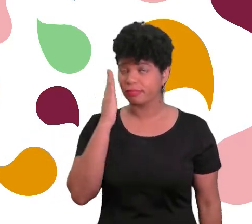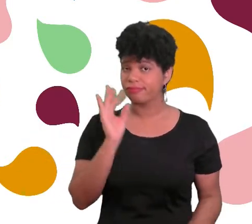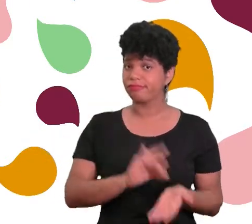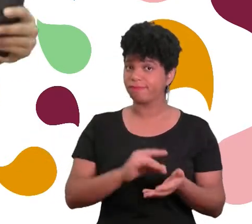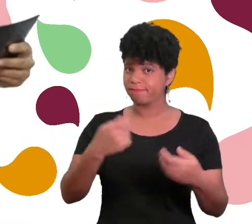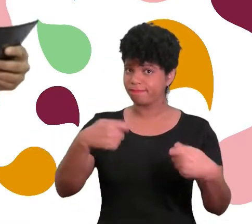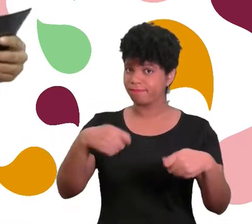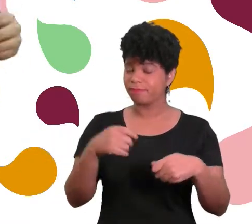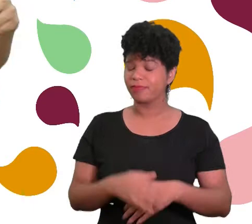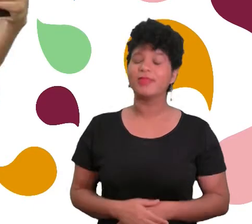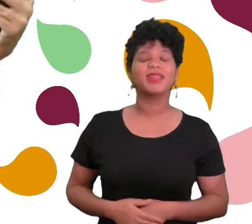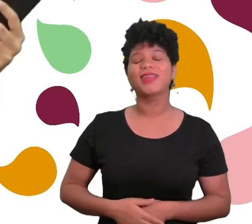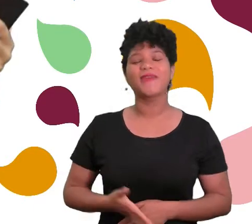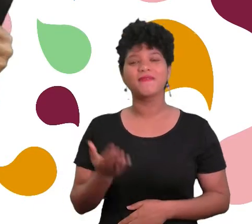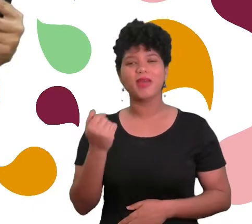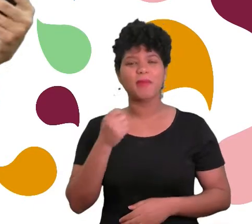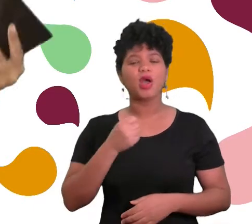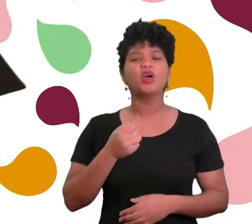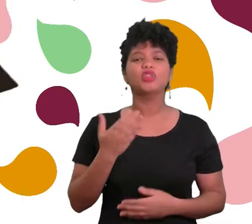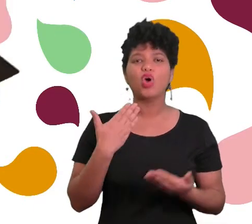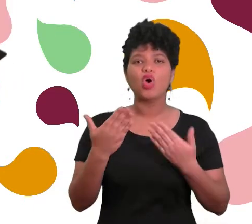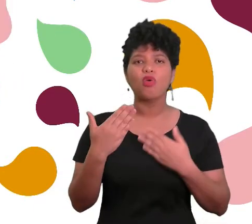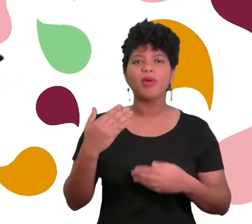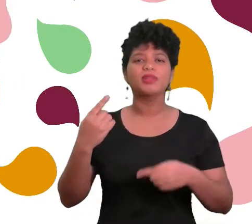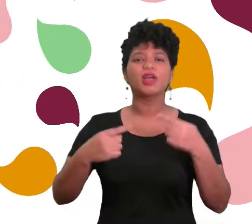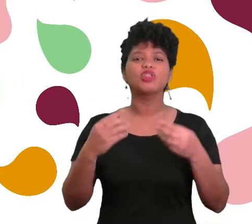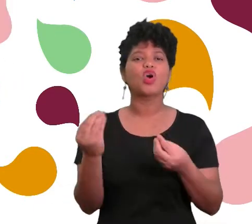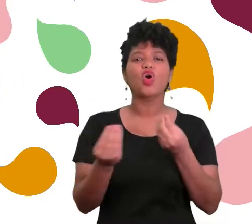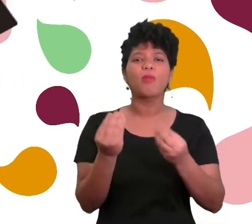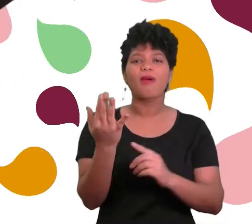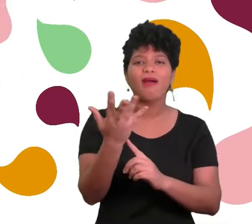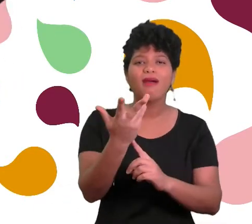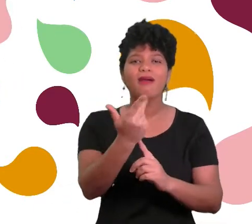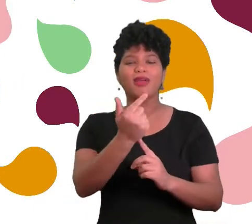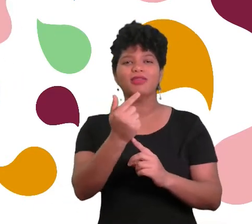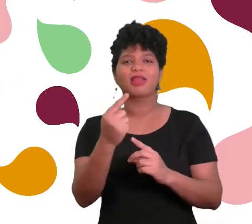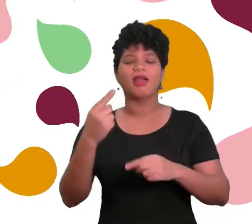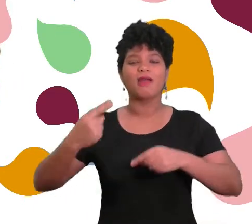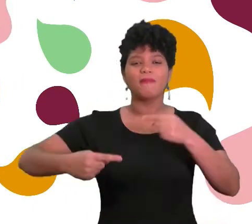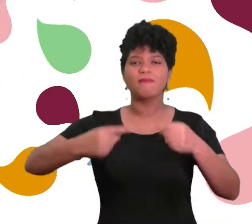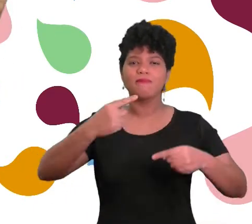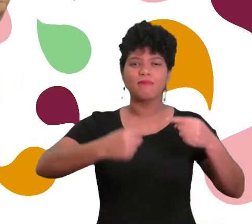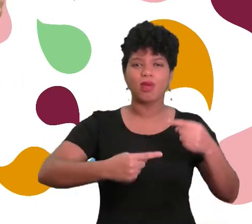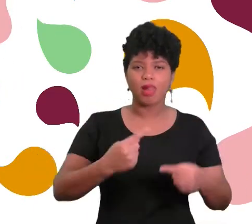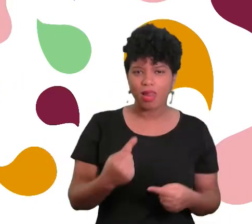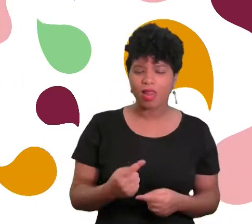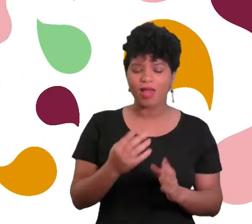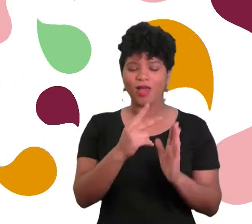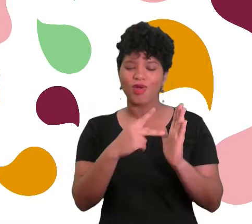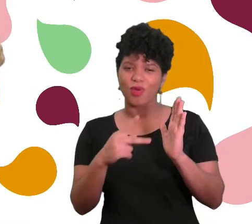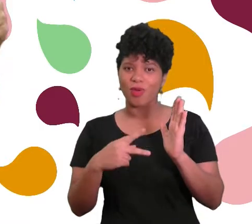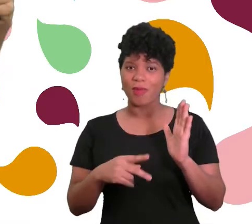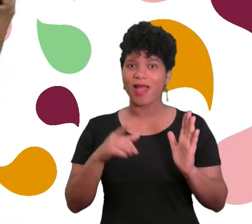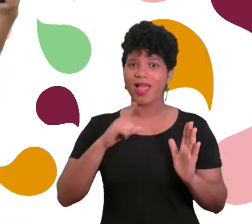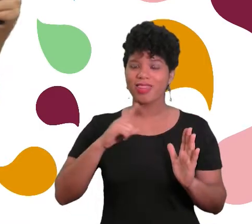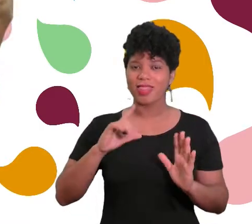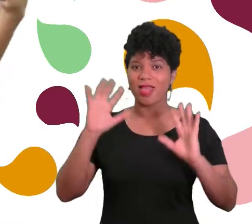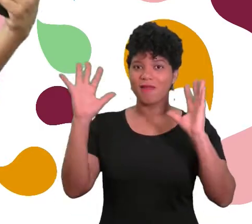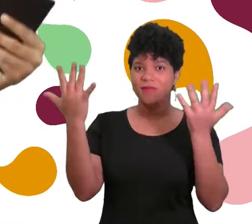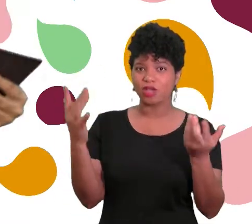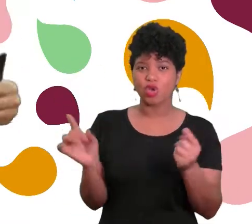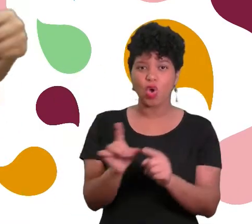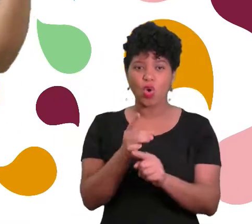Então, para discutir isso, nada melhor do que arte, né? Aliar política e poética. O festival conta com shows, apresentações